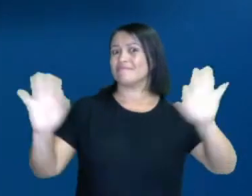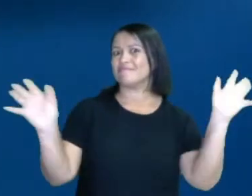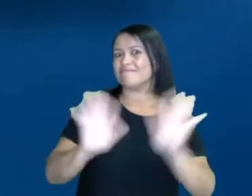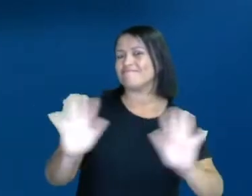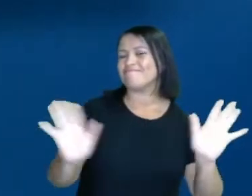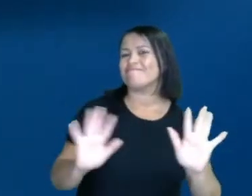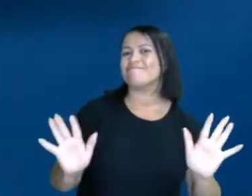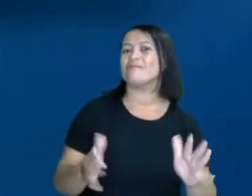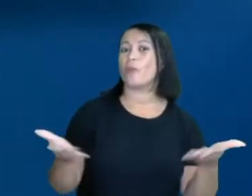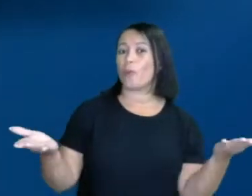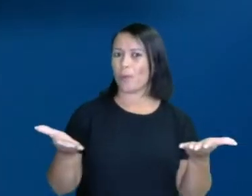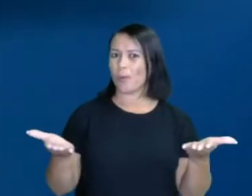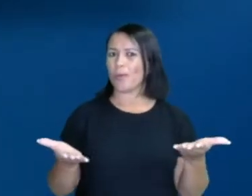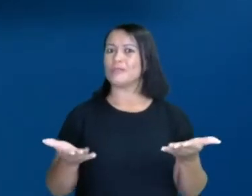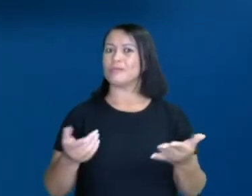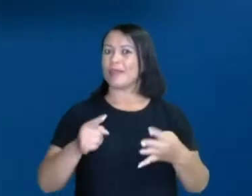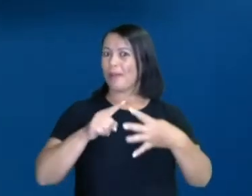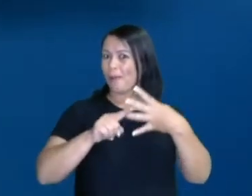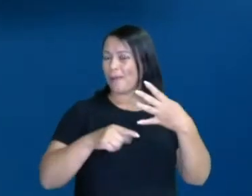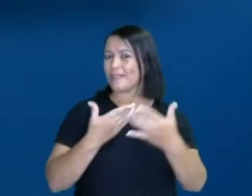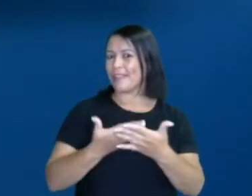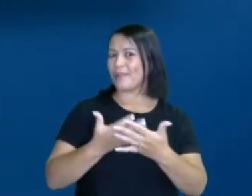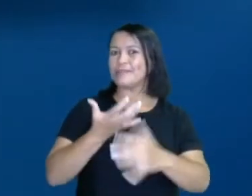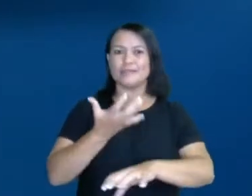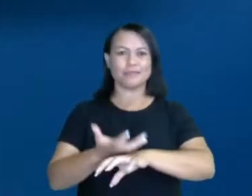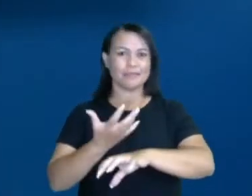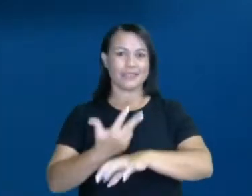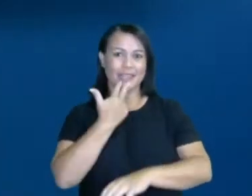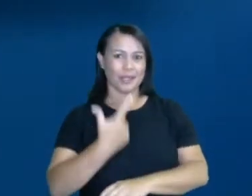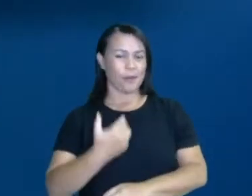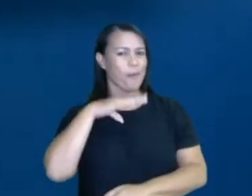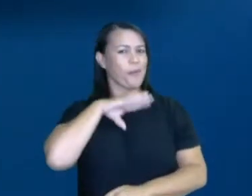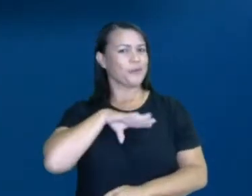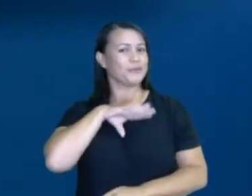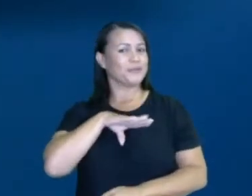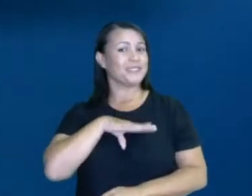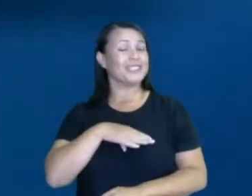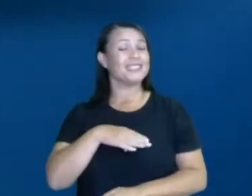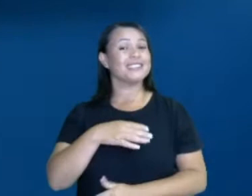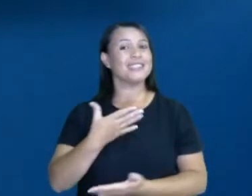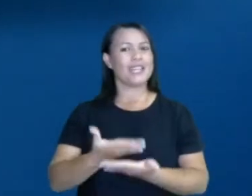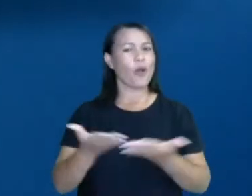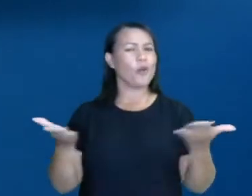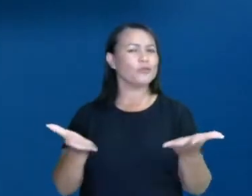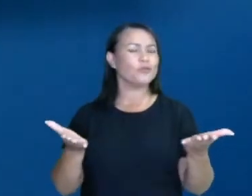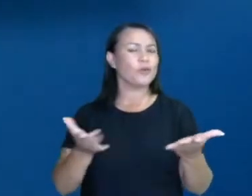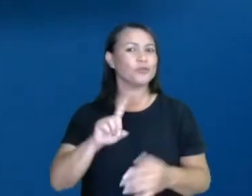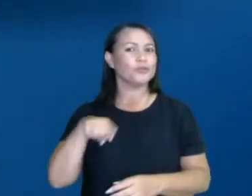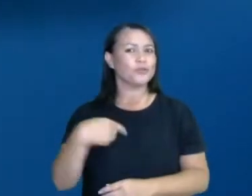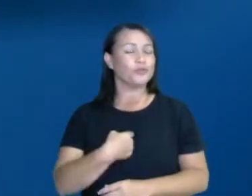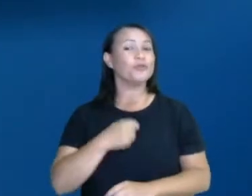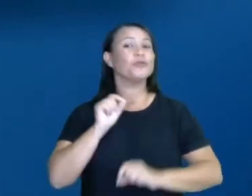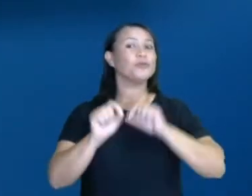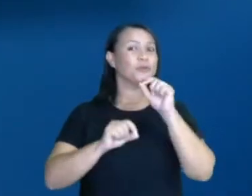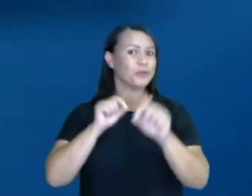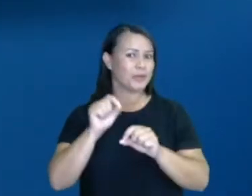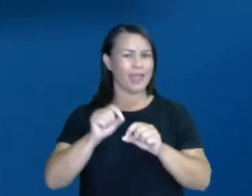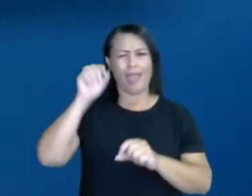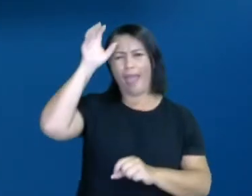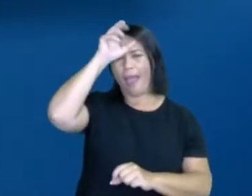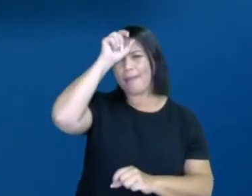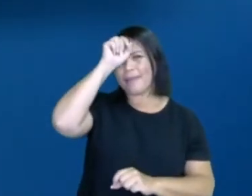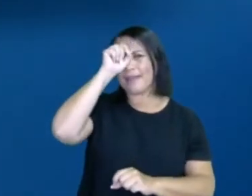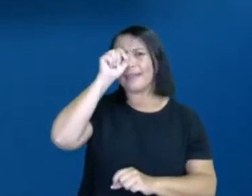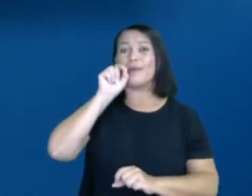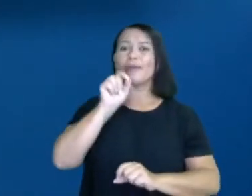Olá, pessoal! Estamos aqui para a nossa quarta aula da disciplina de Língua Portuguesa. E na aula de hoje, nós vamos trabalhar o